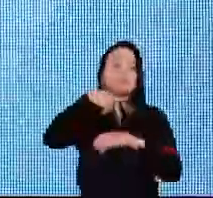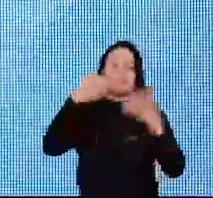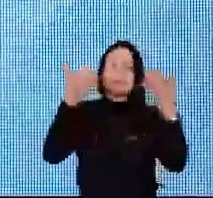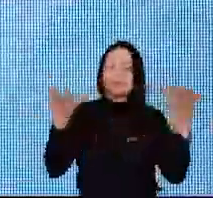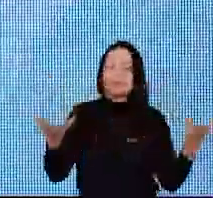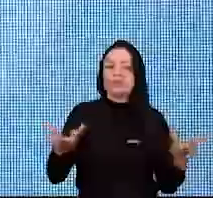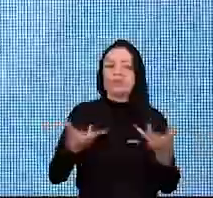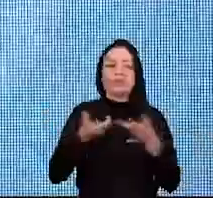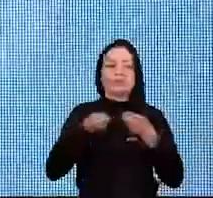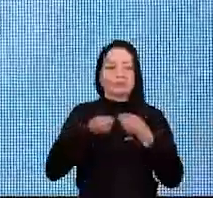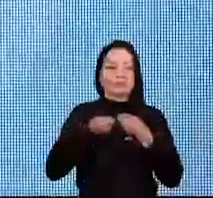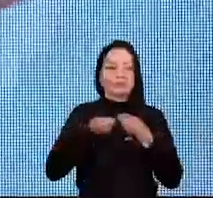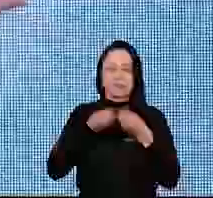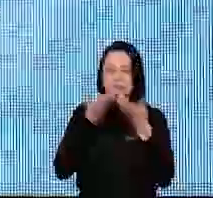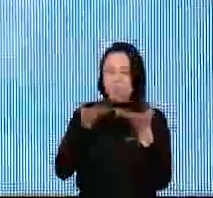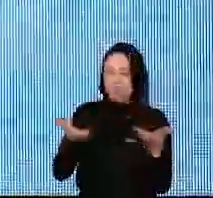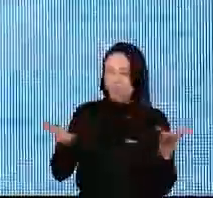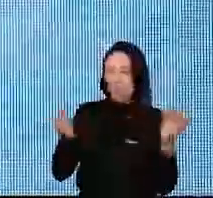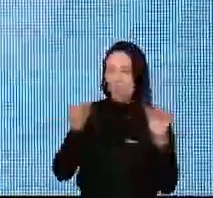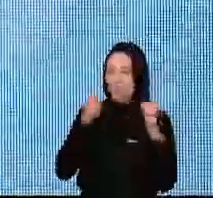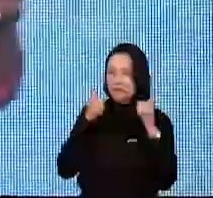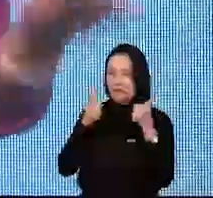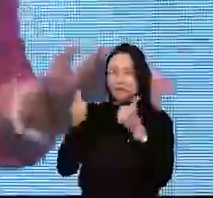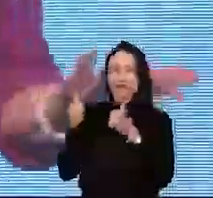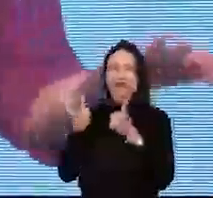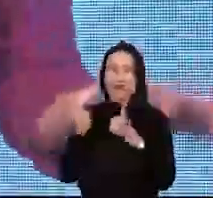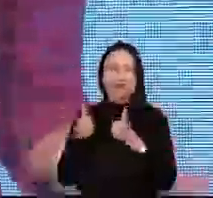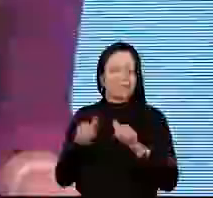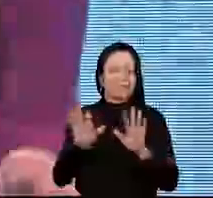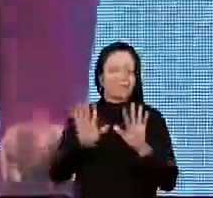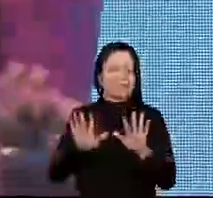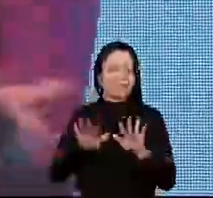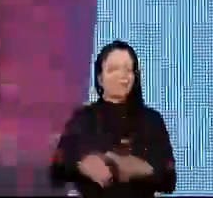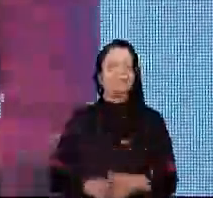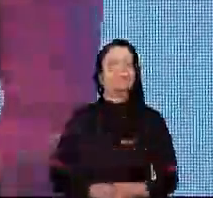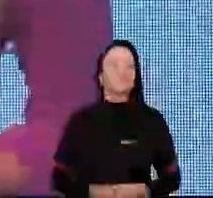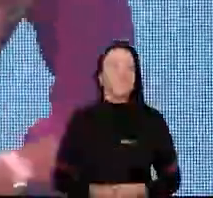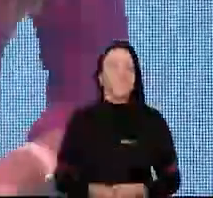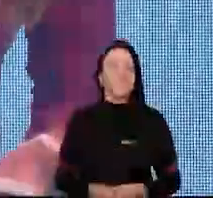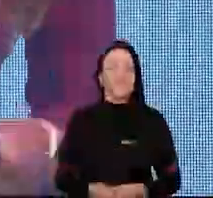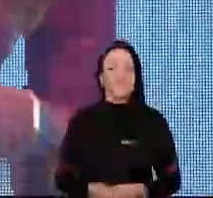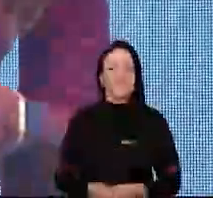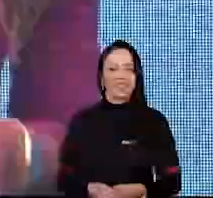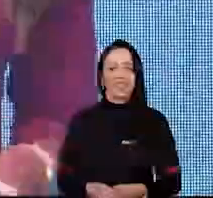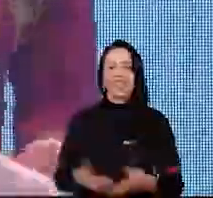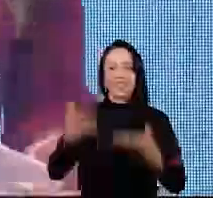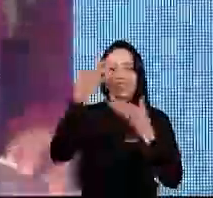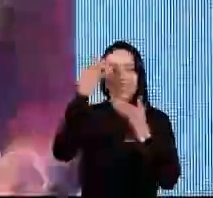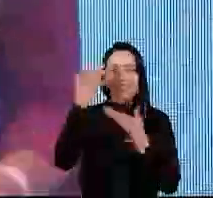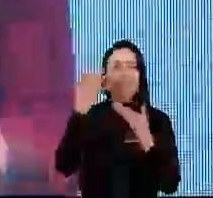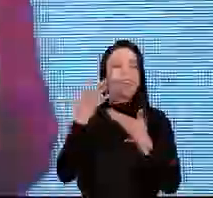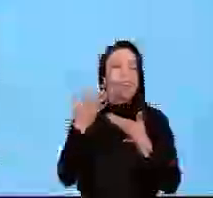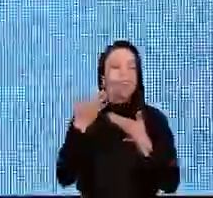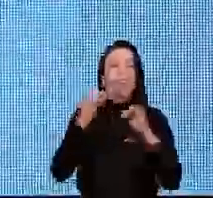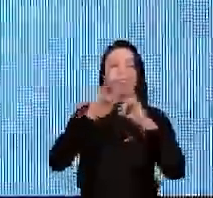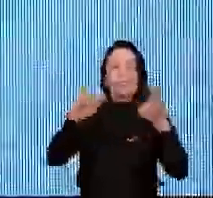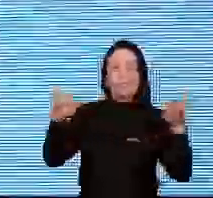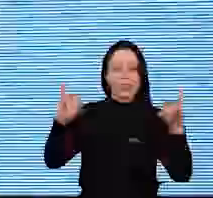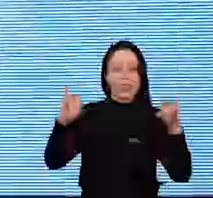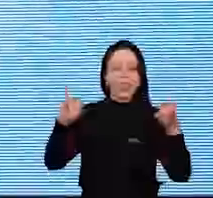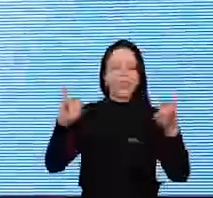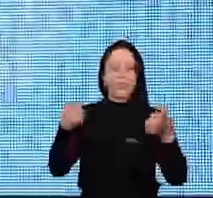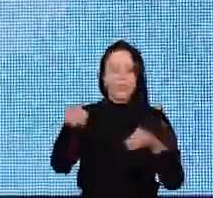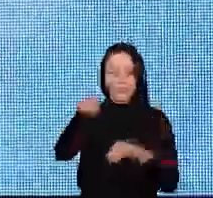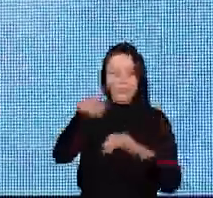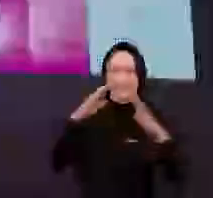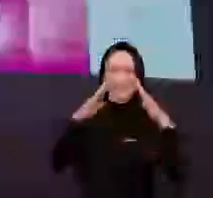maravilhosa. Vocês foram fantásticos. Aliás, vocês são fantásticos, né? Obrigado. E eu queria passar alguns recados para quem está